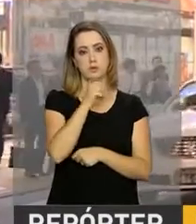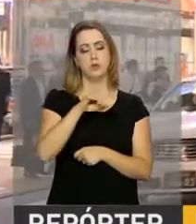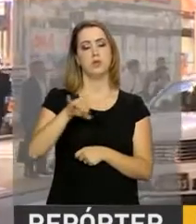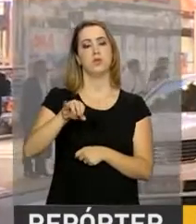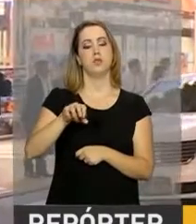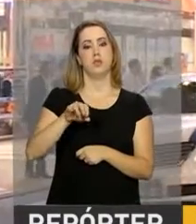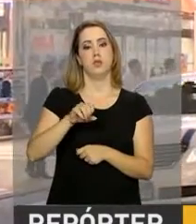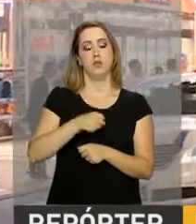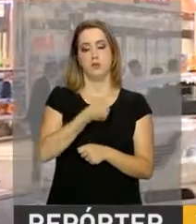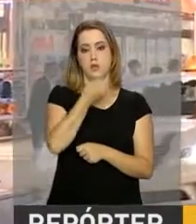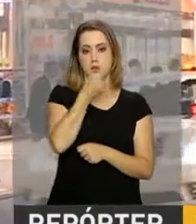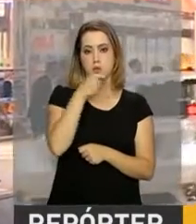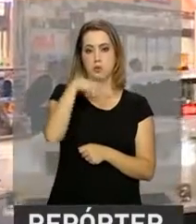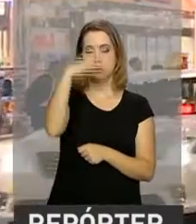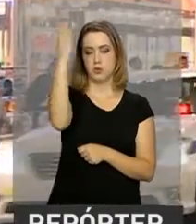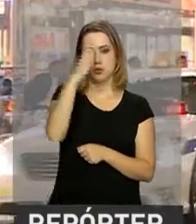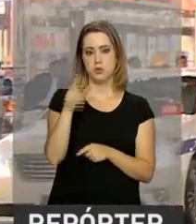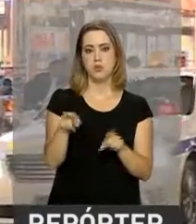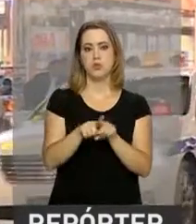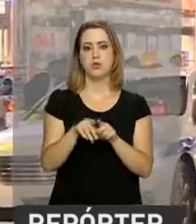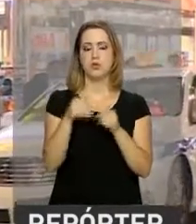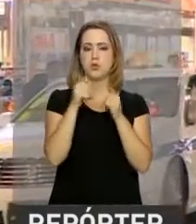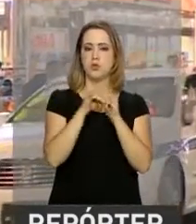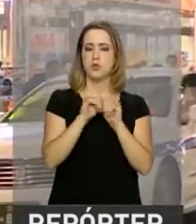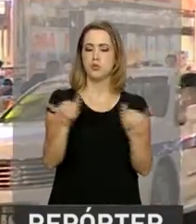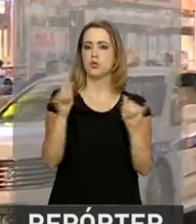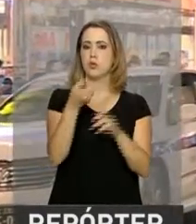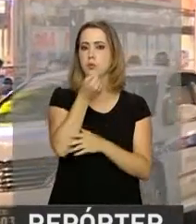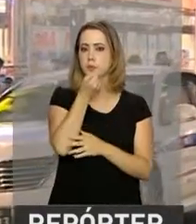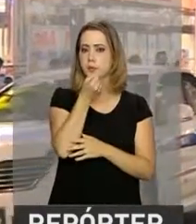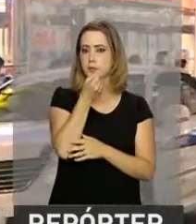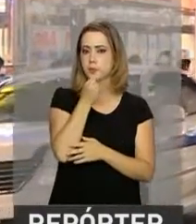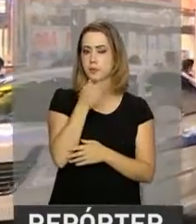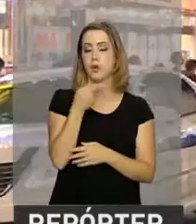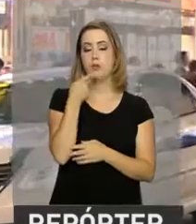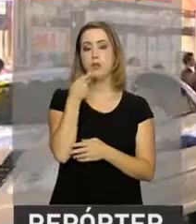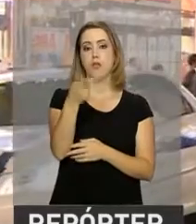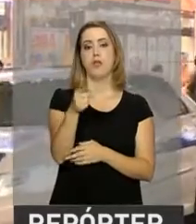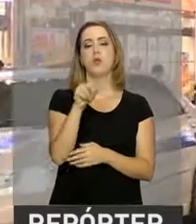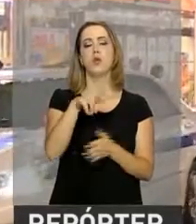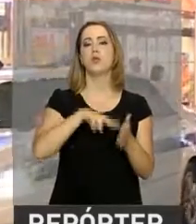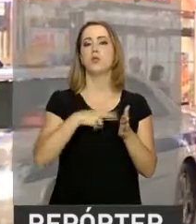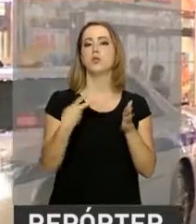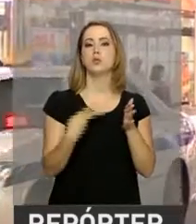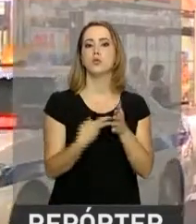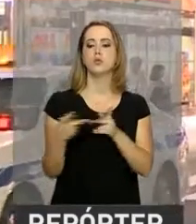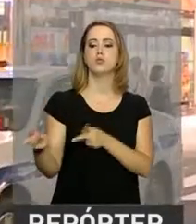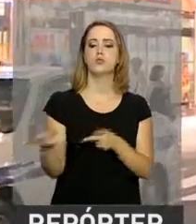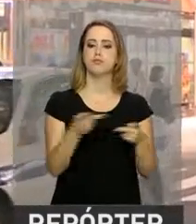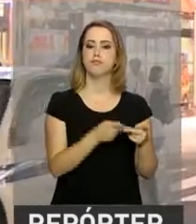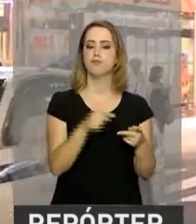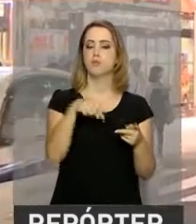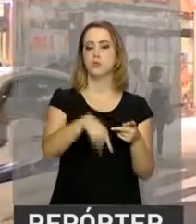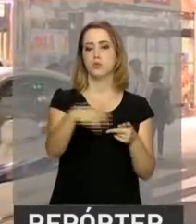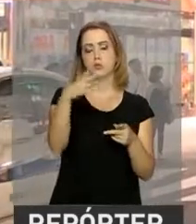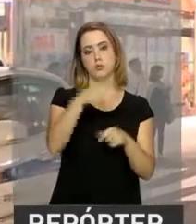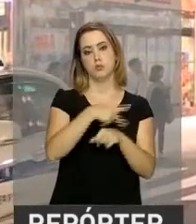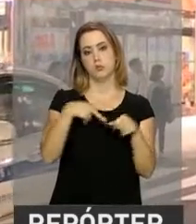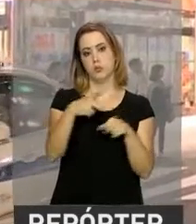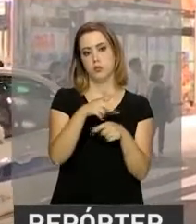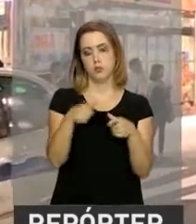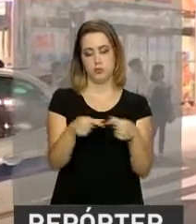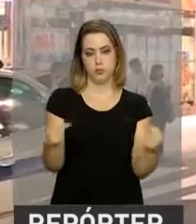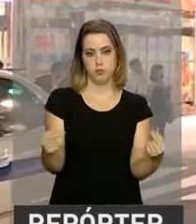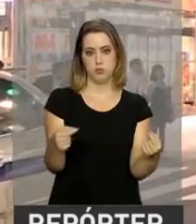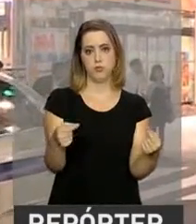Ele, que já havia concedido entrevistas à imprensa japonesa, falou sobre o que representa a viagem ao país. Temer lembrou